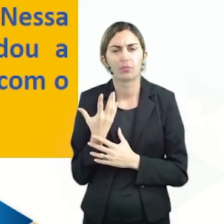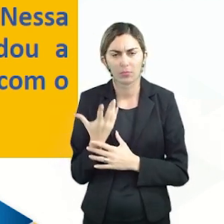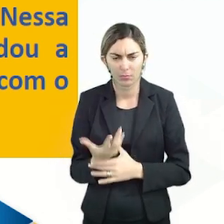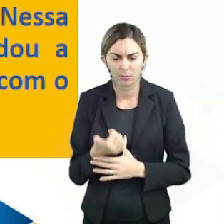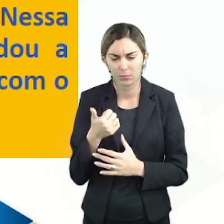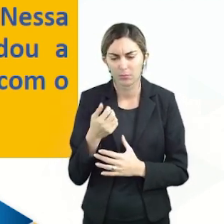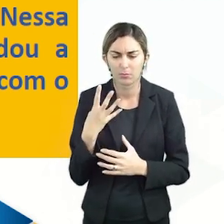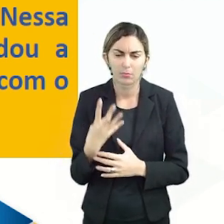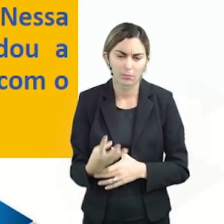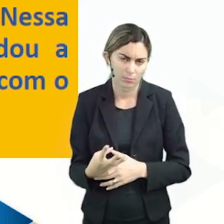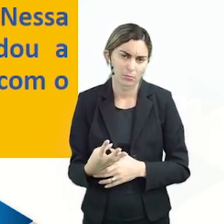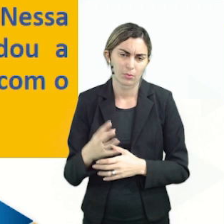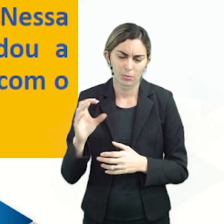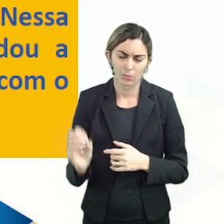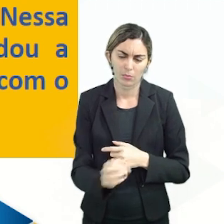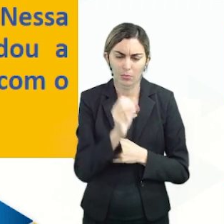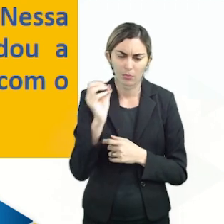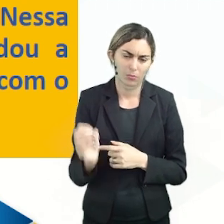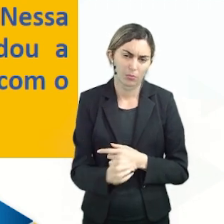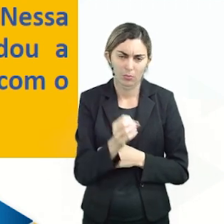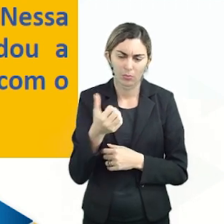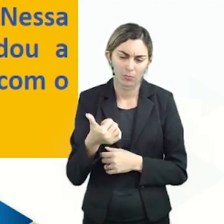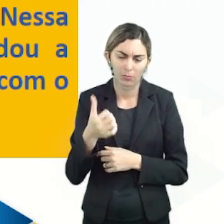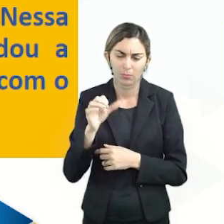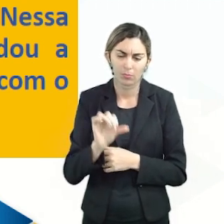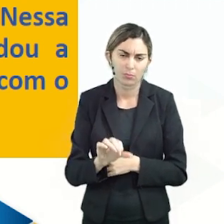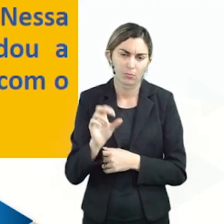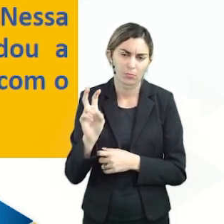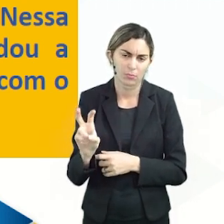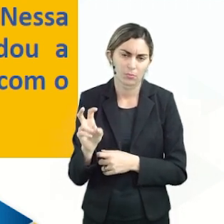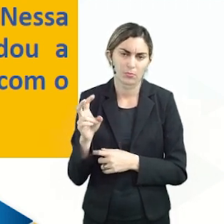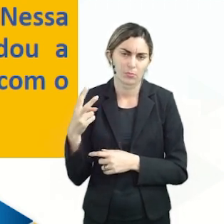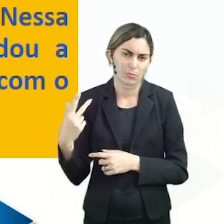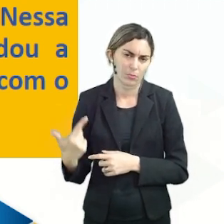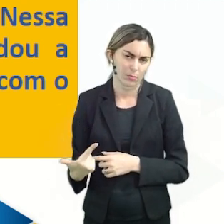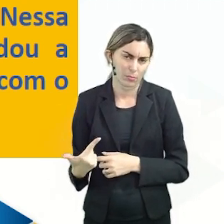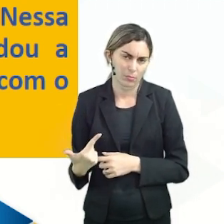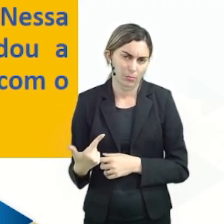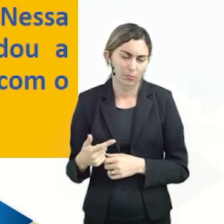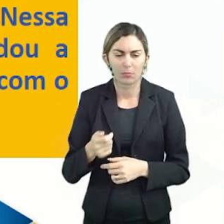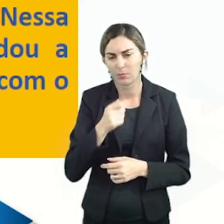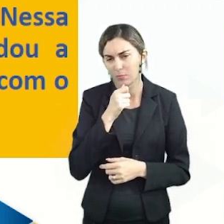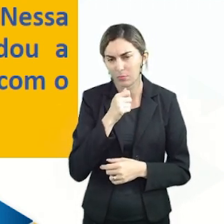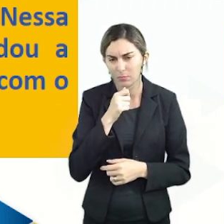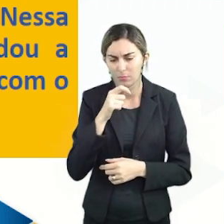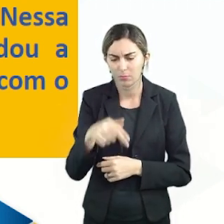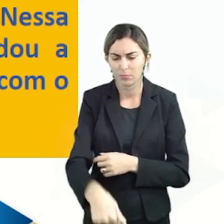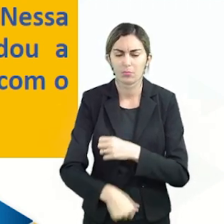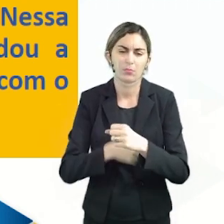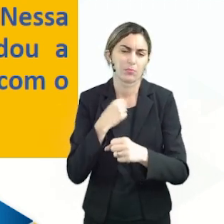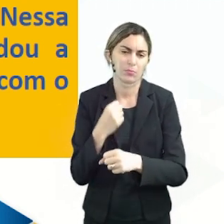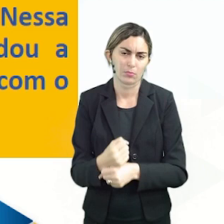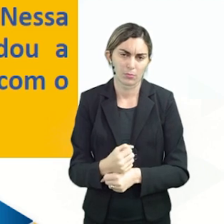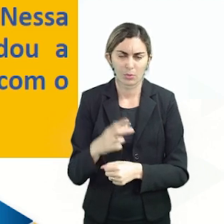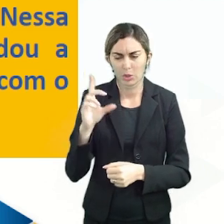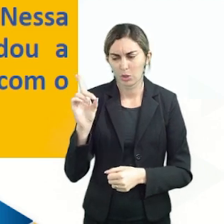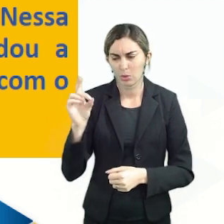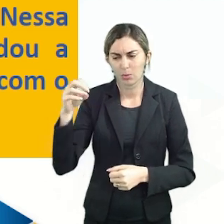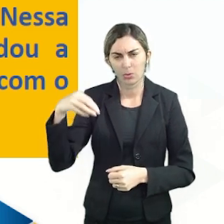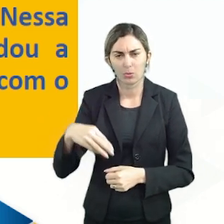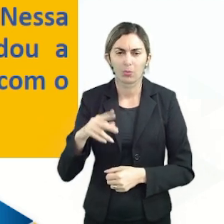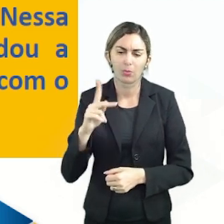em 14 de outubro de 1952. Ainda neste ano, Dom Helder